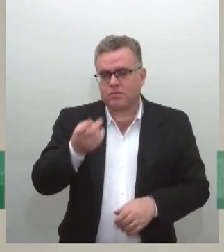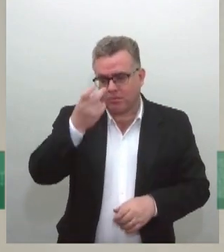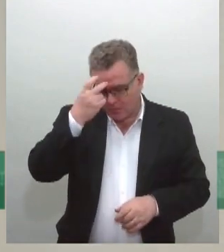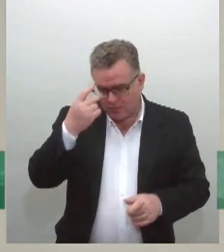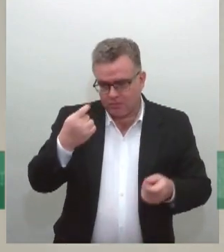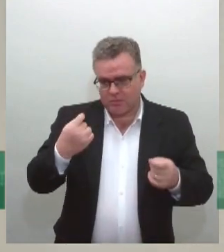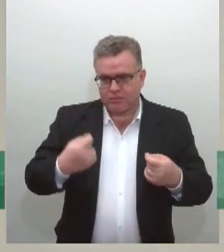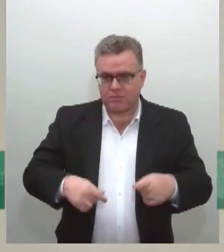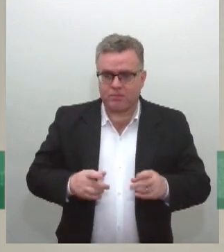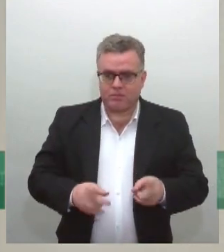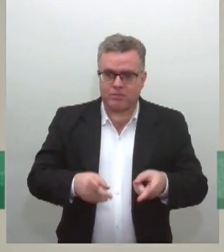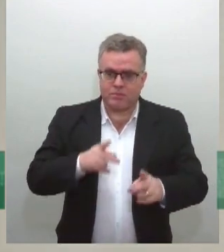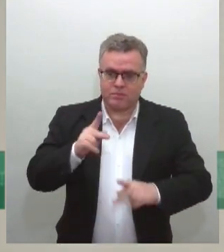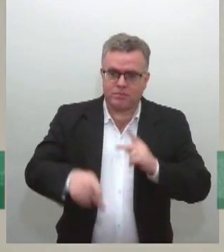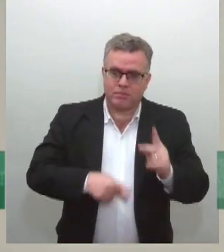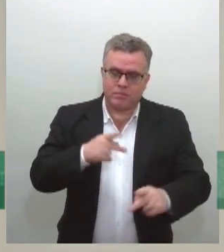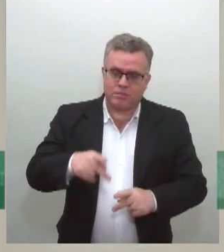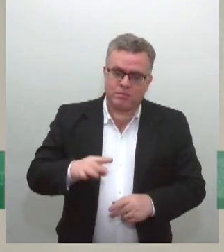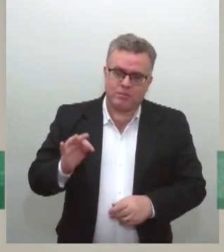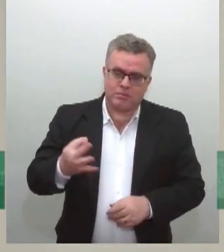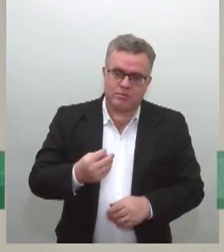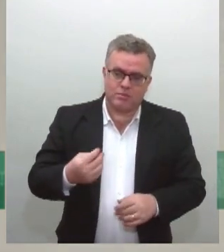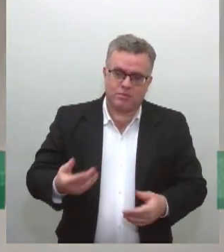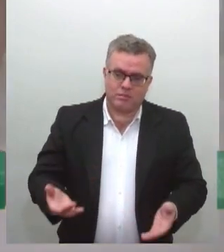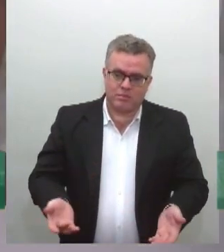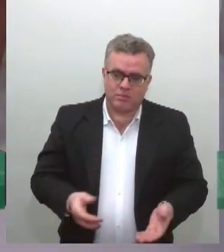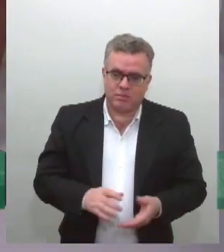da sociedade nesse processo inteiro.